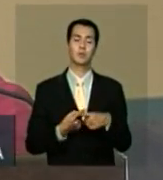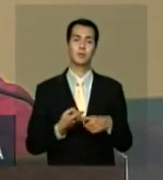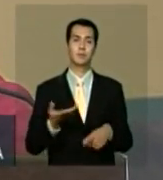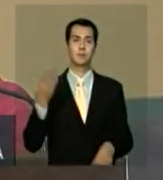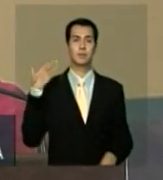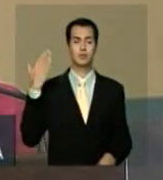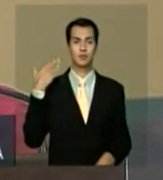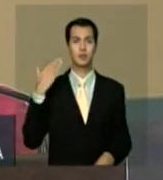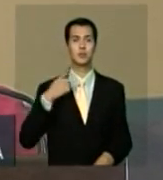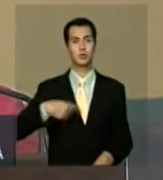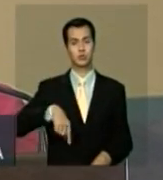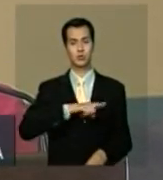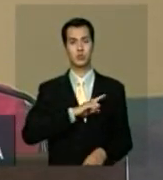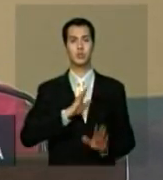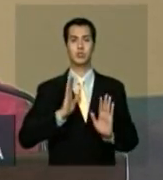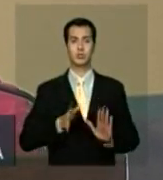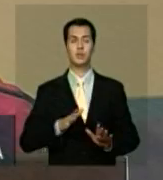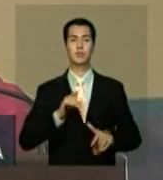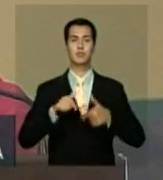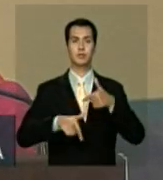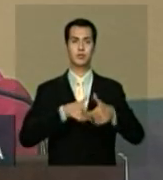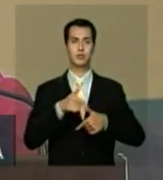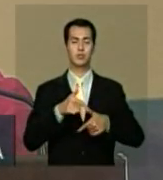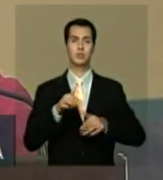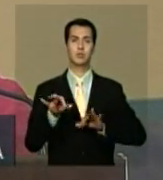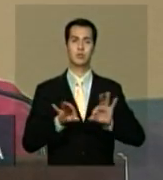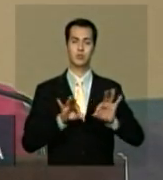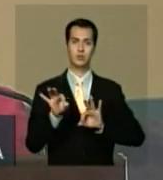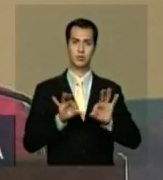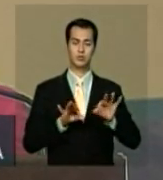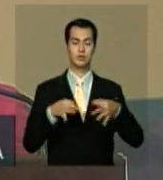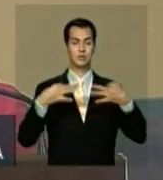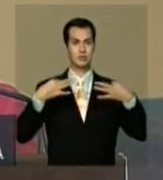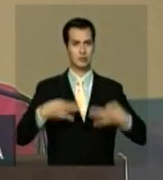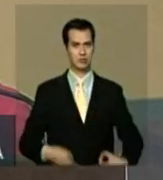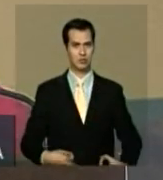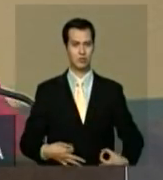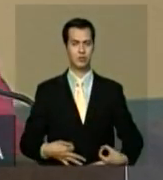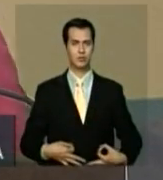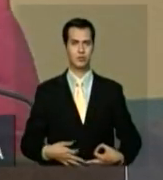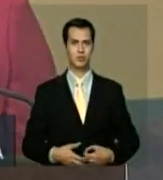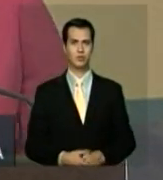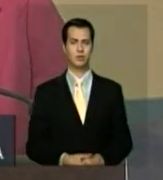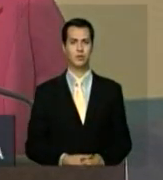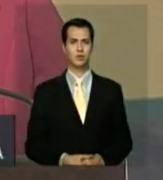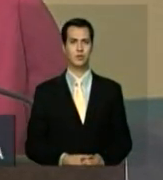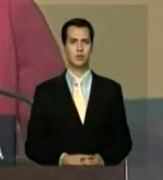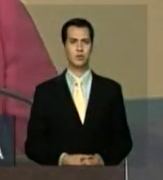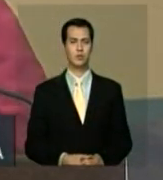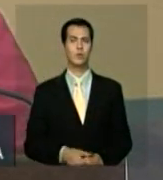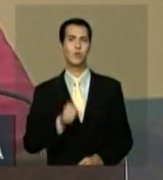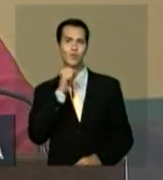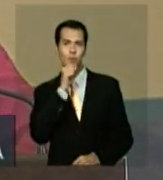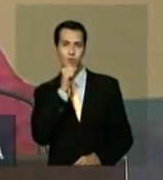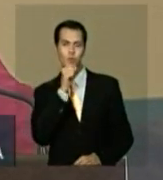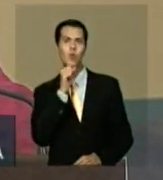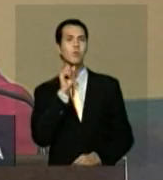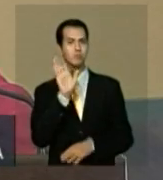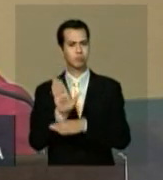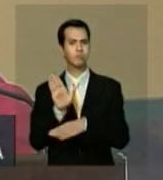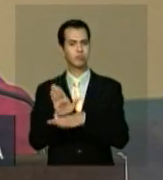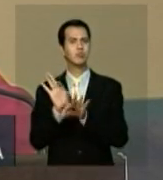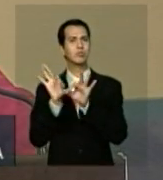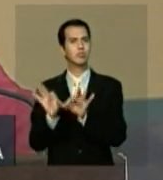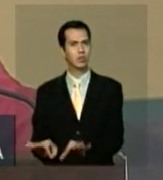programas corretos para o pessoal da da da terceira idade com tanto os